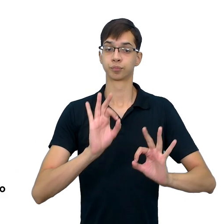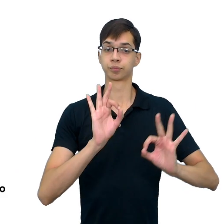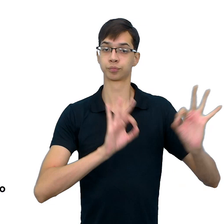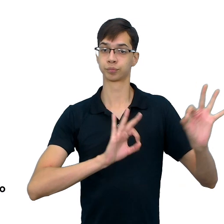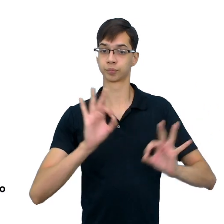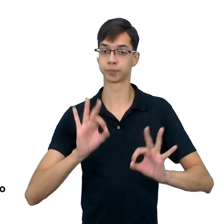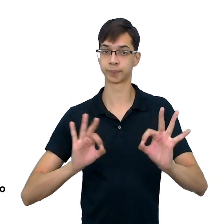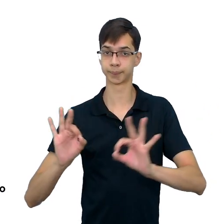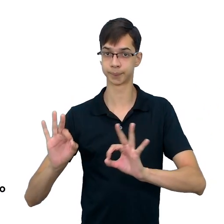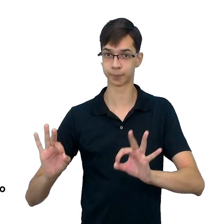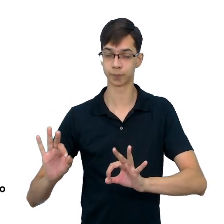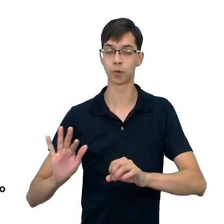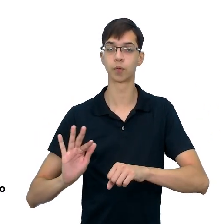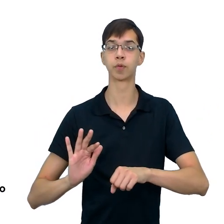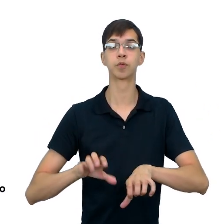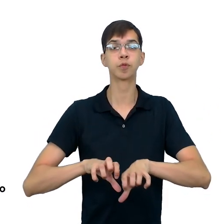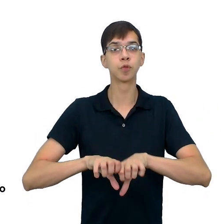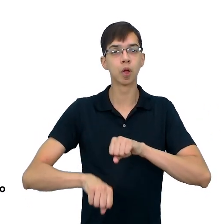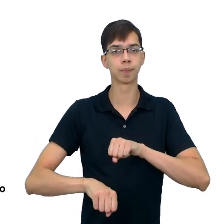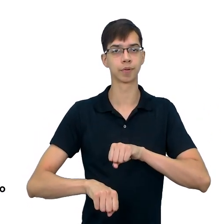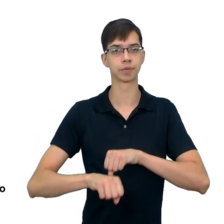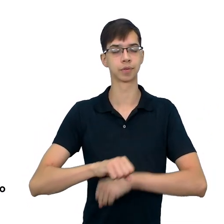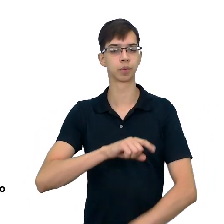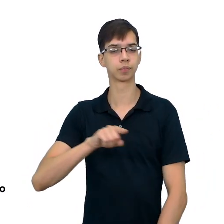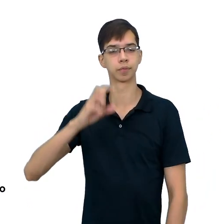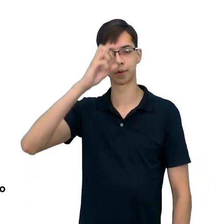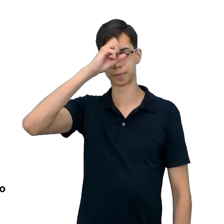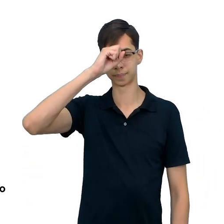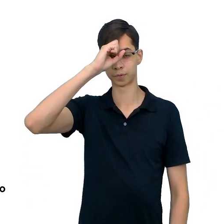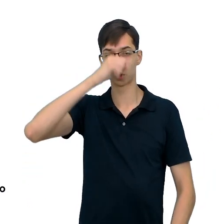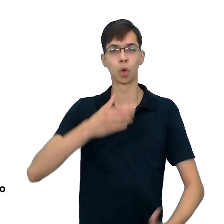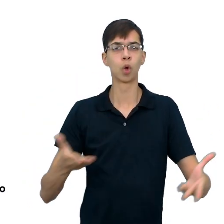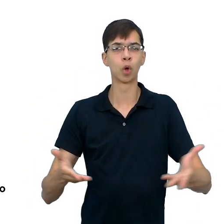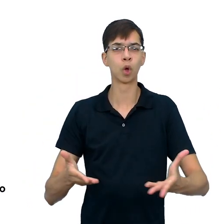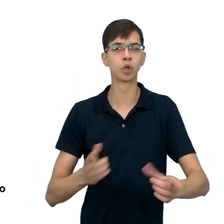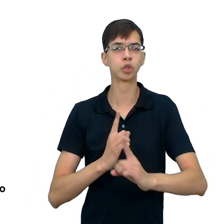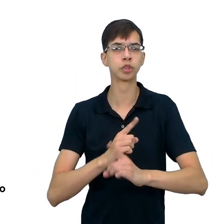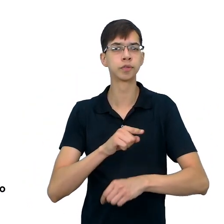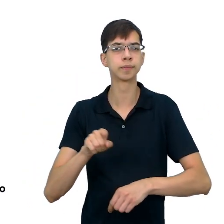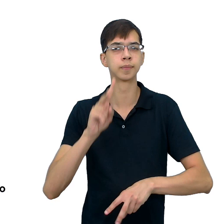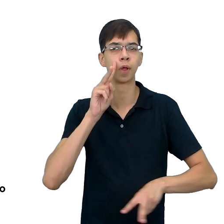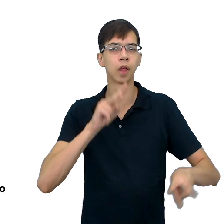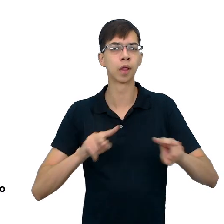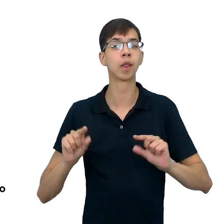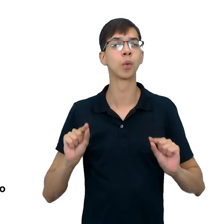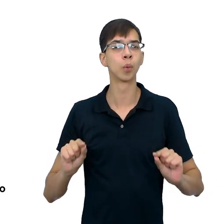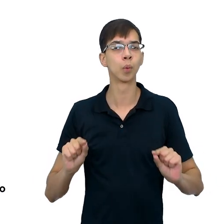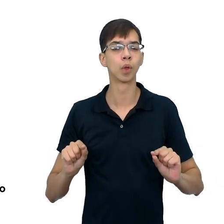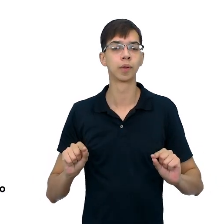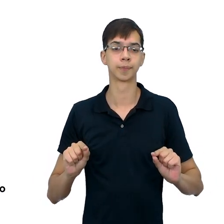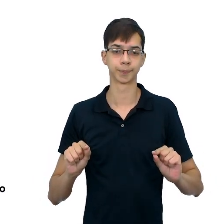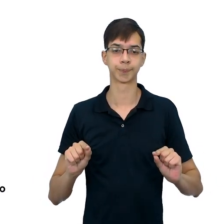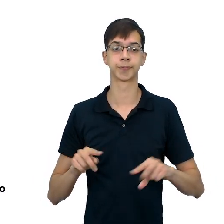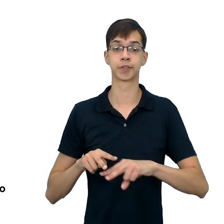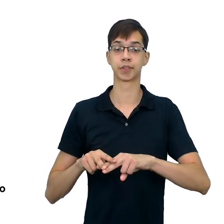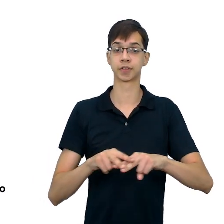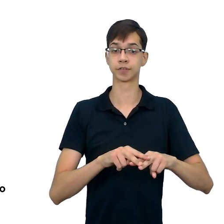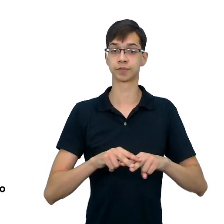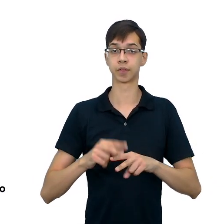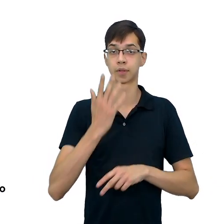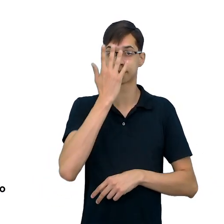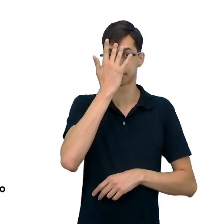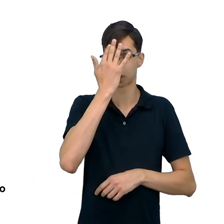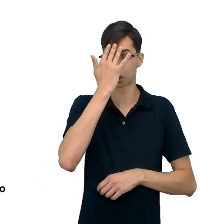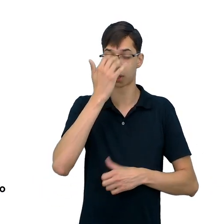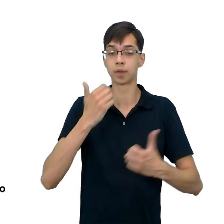nossa formação, né, o que vimos no encontro de hoje, né? Nós revisitamos aí os aspectos teóricos apresentados na formação